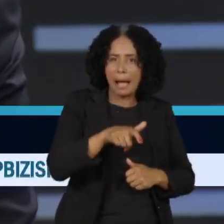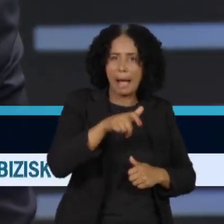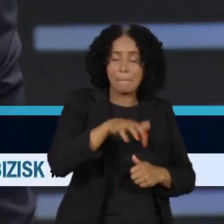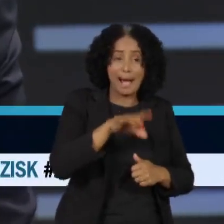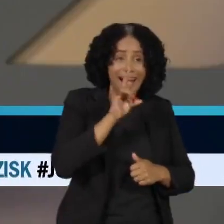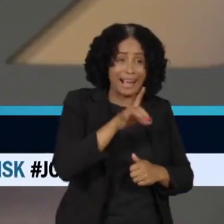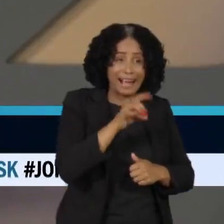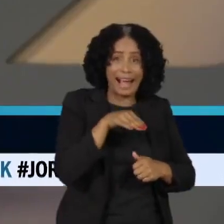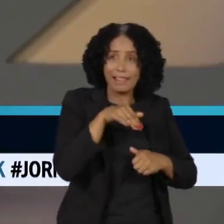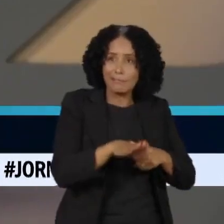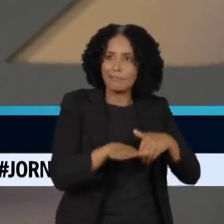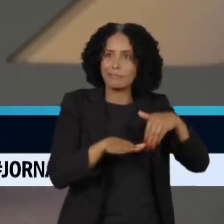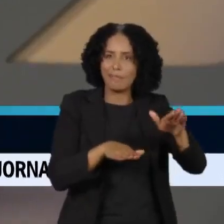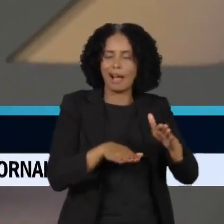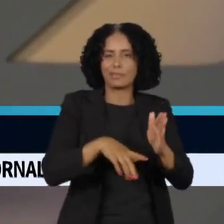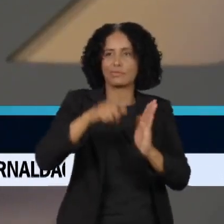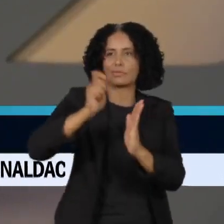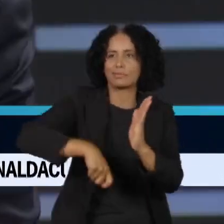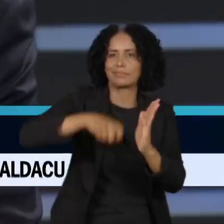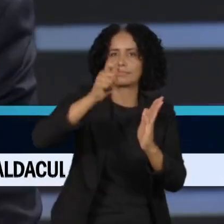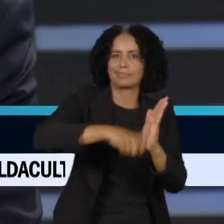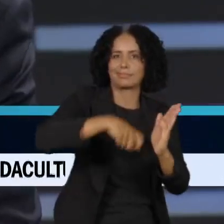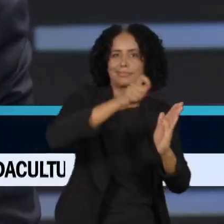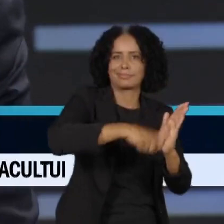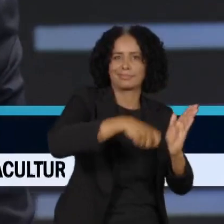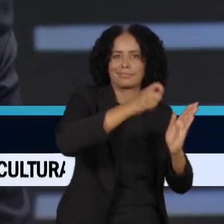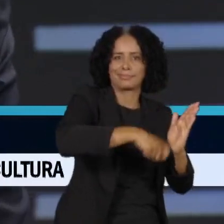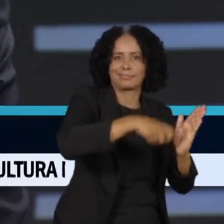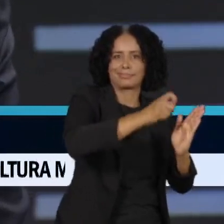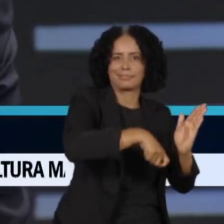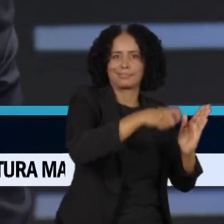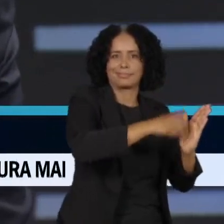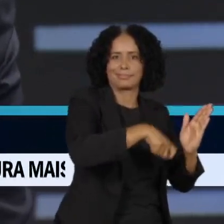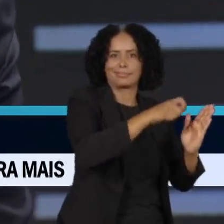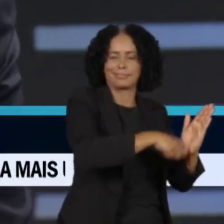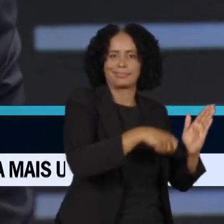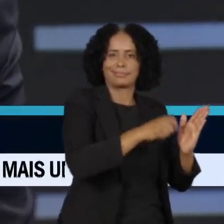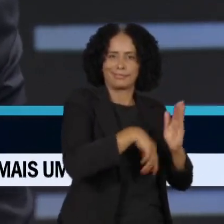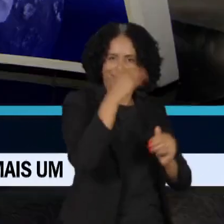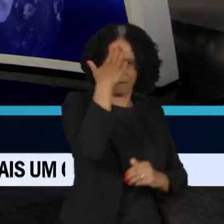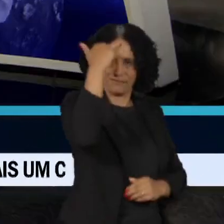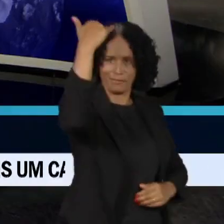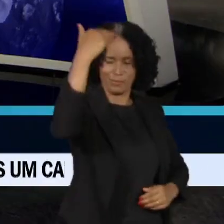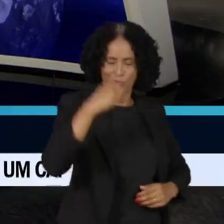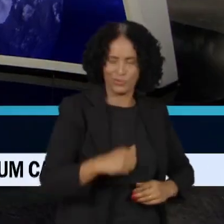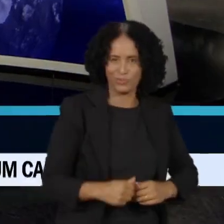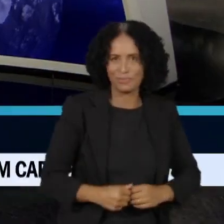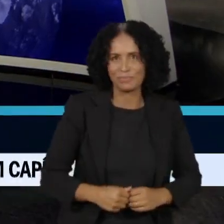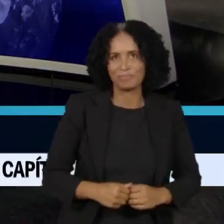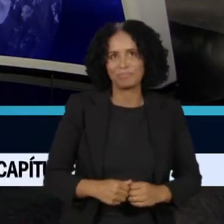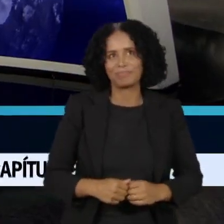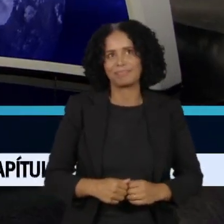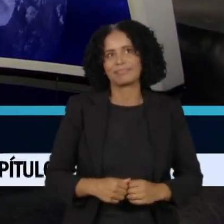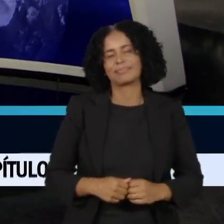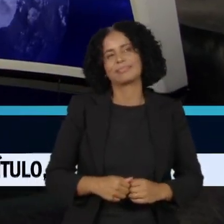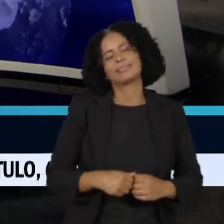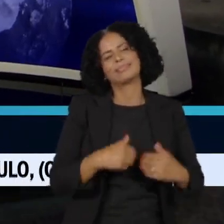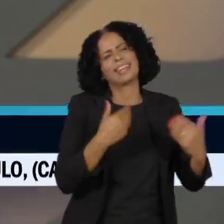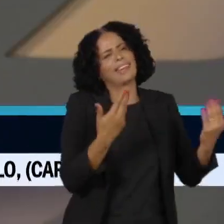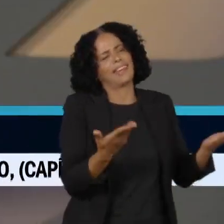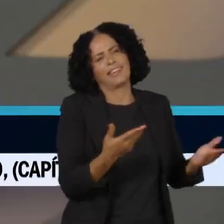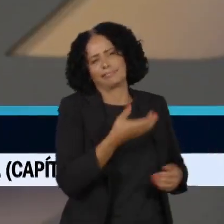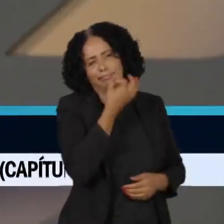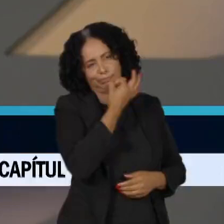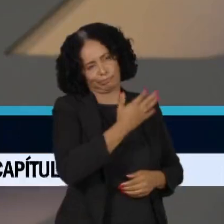dei um autógrafo em todo o percurso que a gente fez do restaurante à casa do Pelé. Muito bom. Eu acho que o Pelé, quer